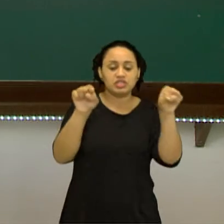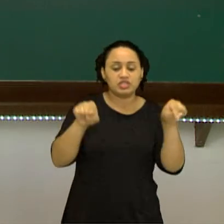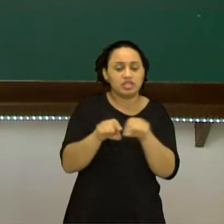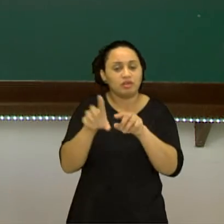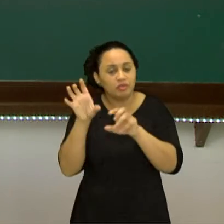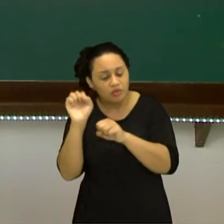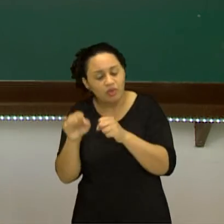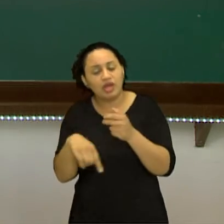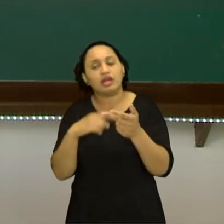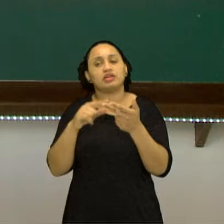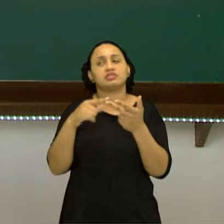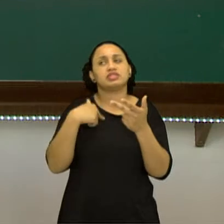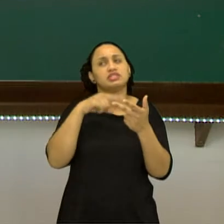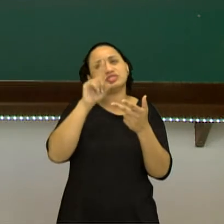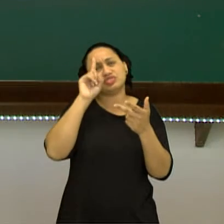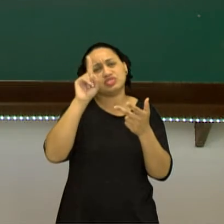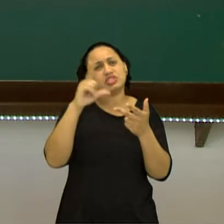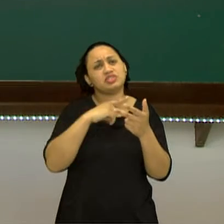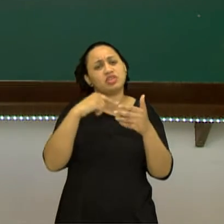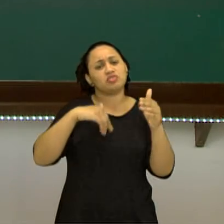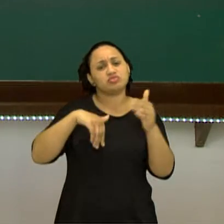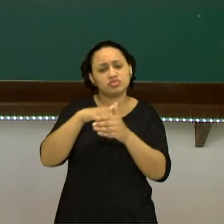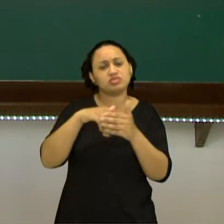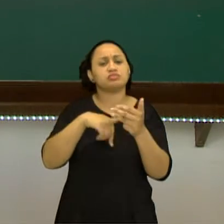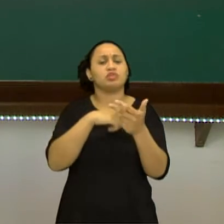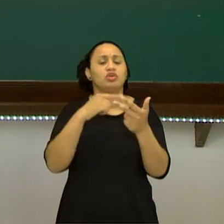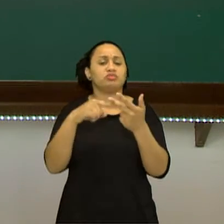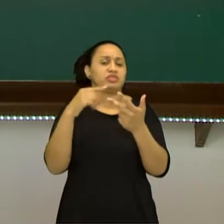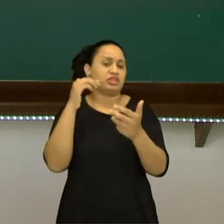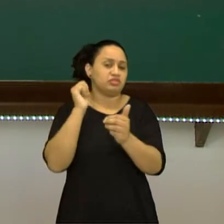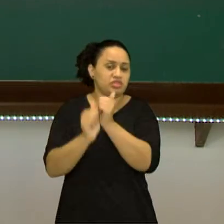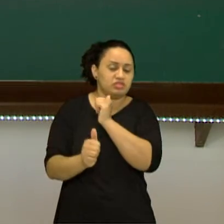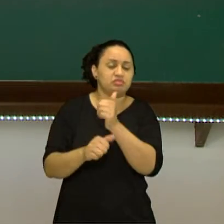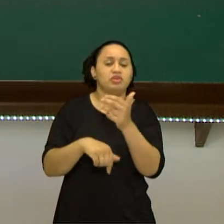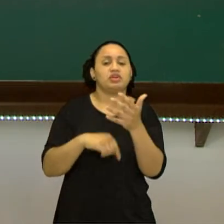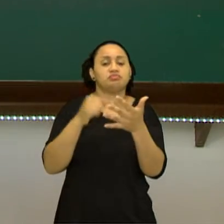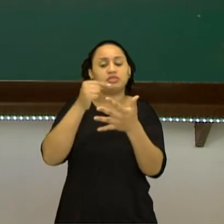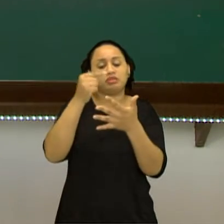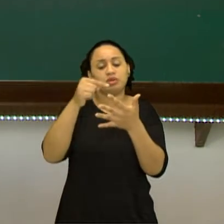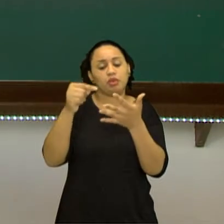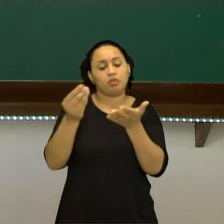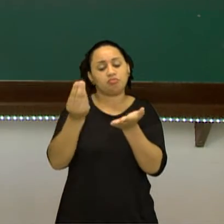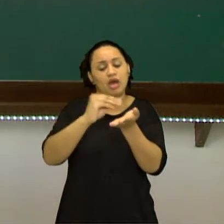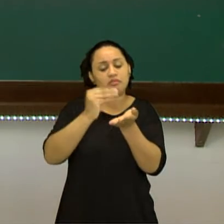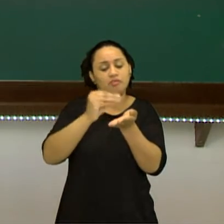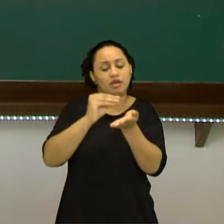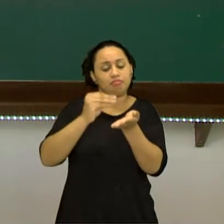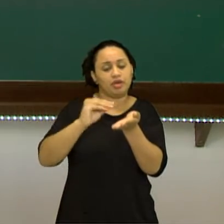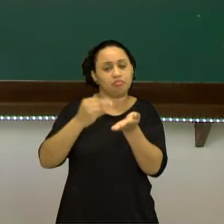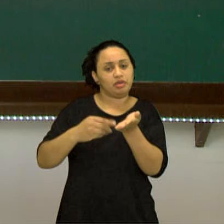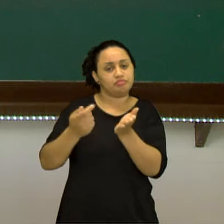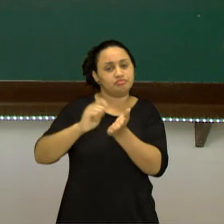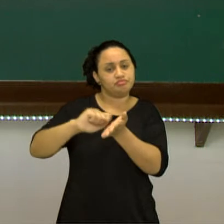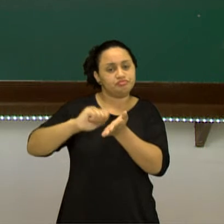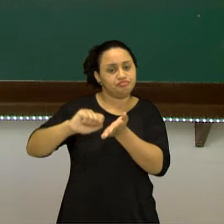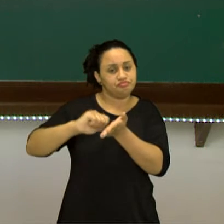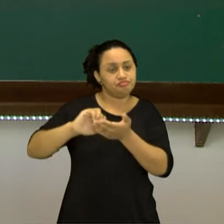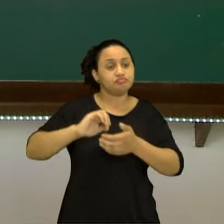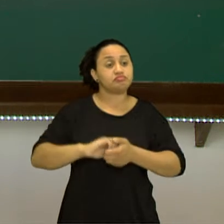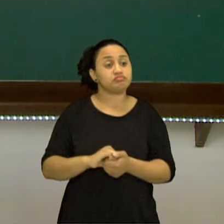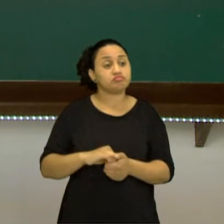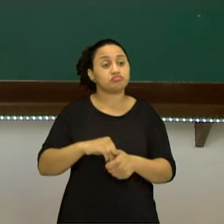olha, né, neste dia eu tenho futebol, com que eu pratico um esporte. Então, você vai anotando as suas tarefas, né?